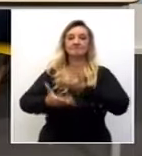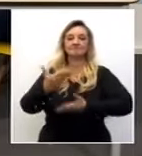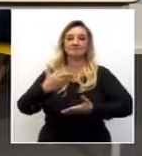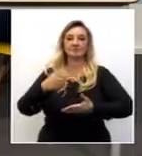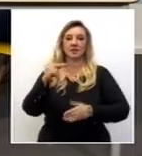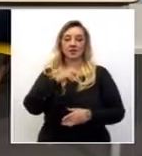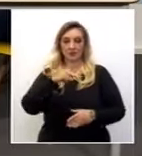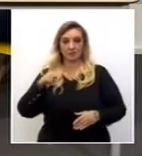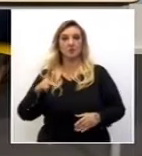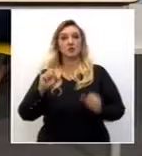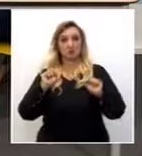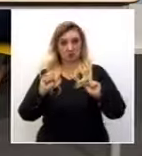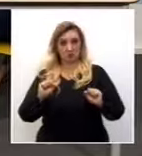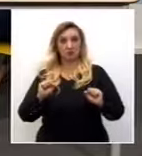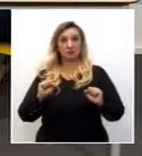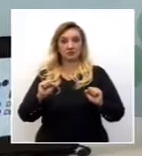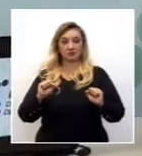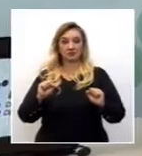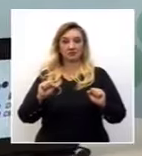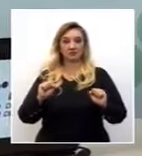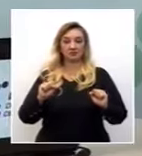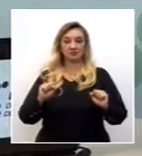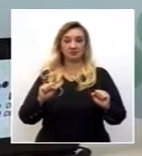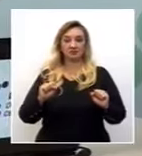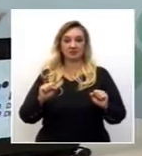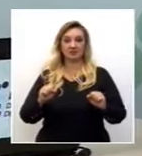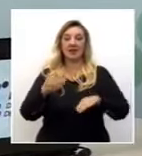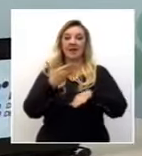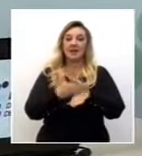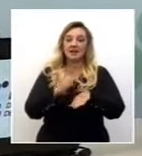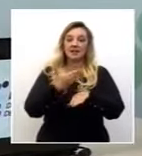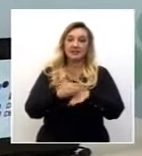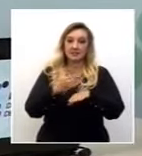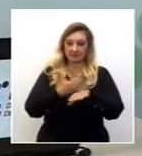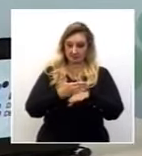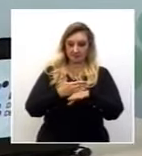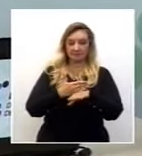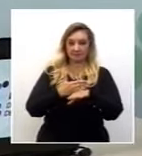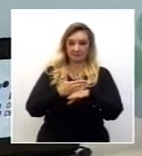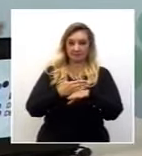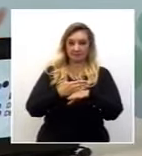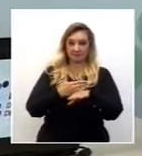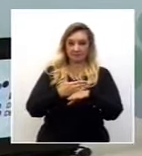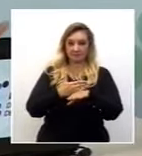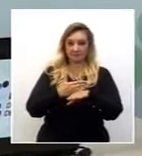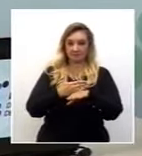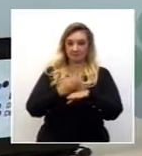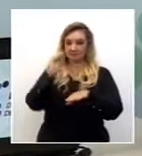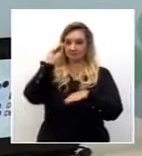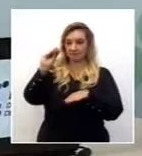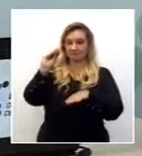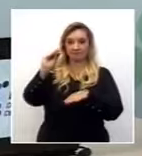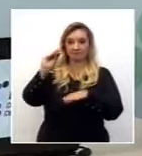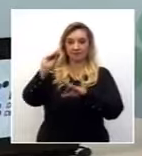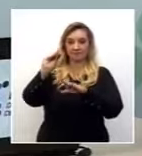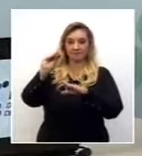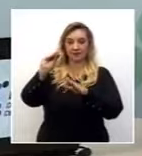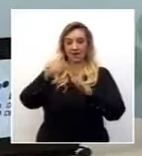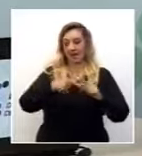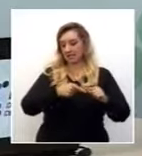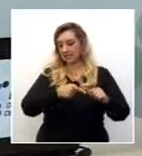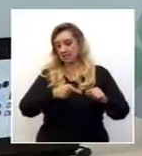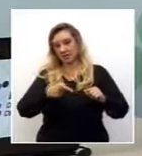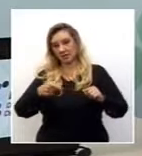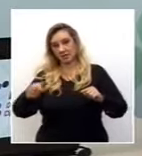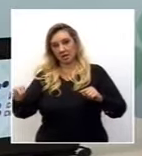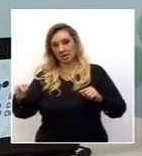deixar volta a falar, né? Ele pode deixar um exercício, o professor deixa essa atividade um dia e durante a semana os